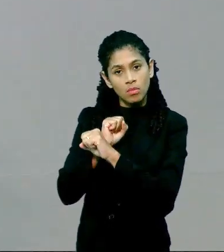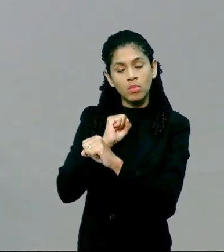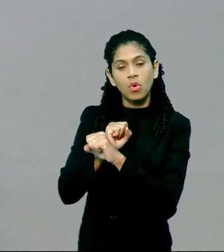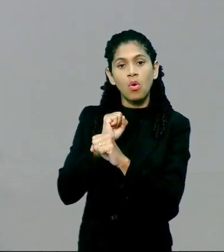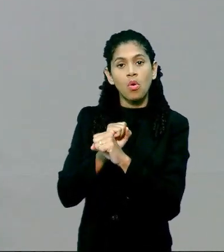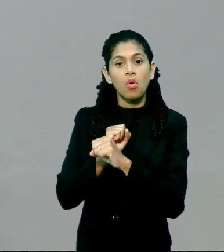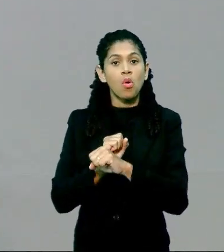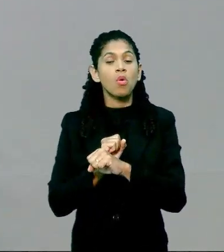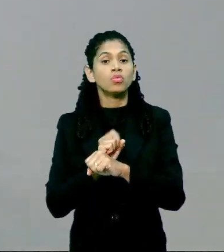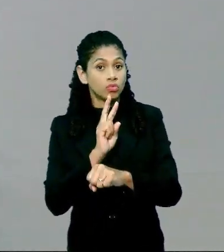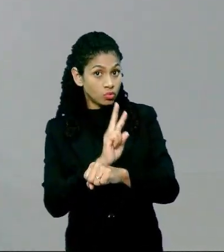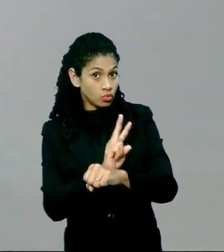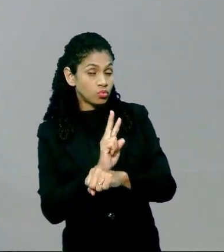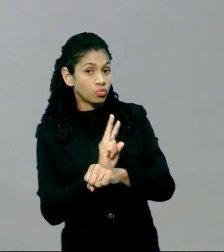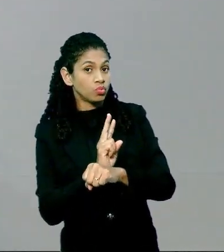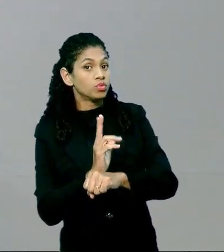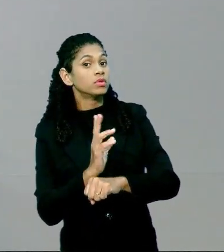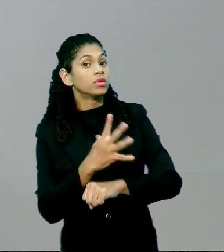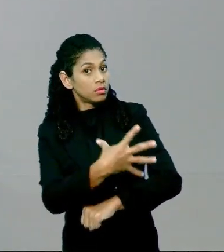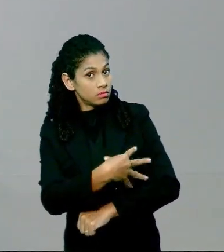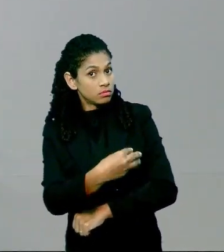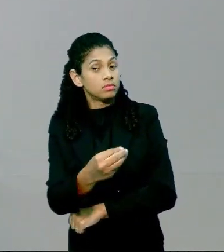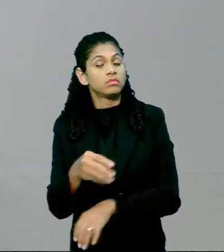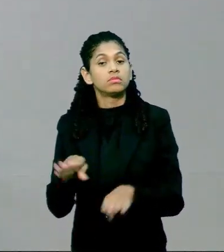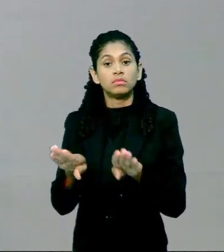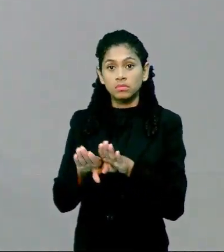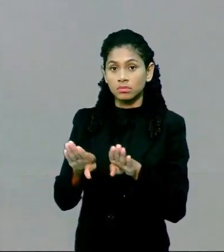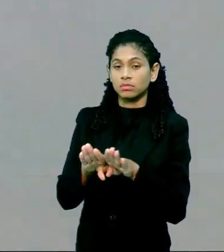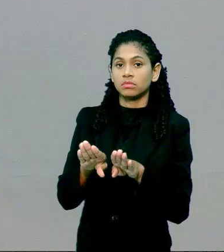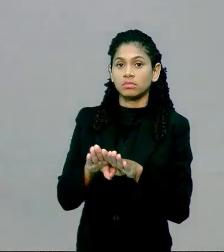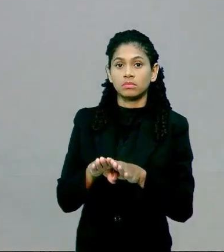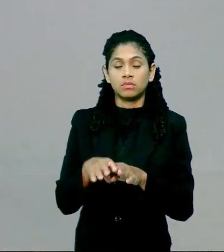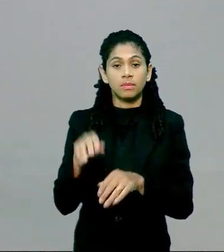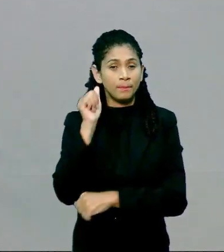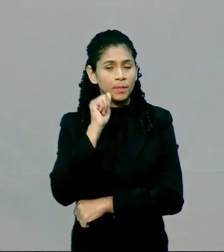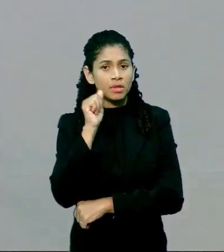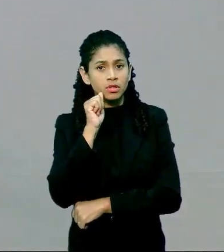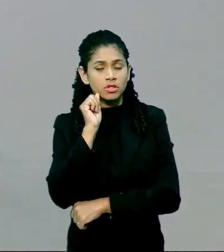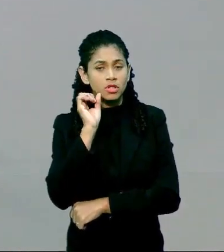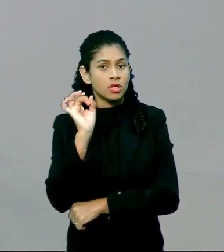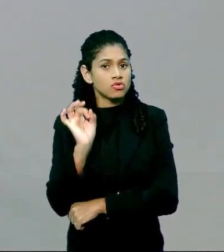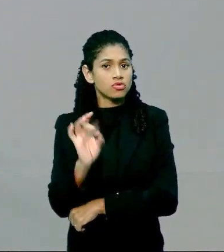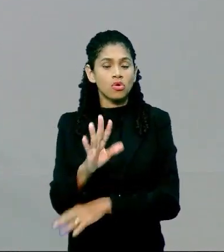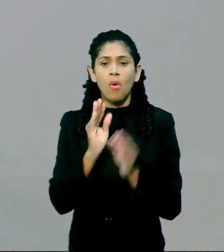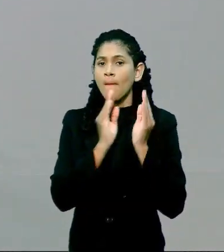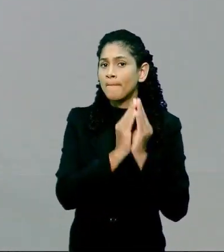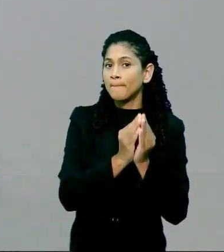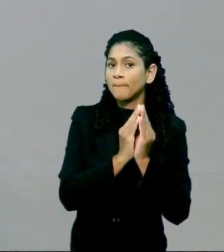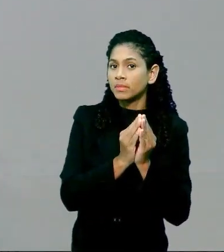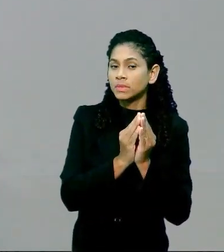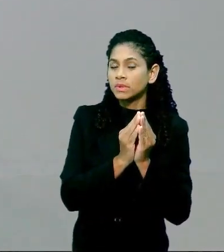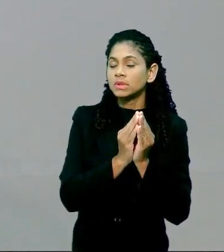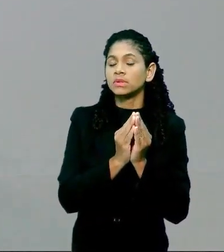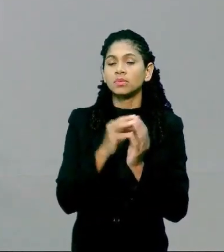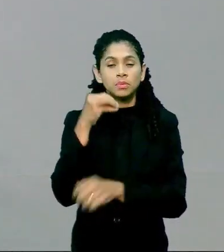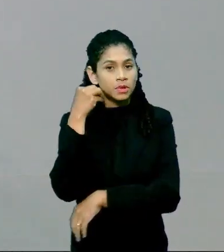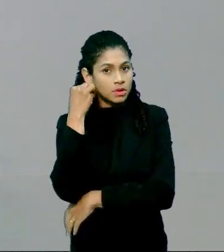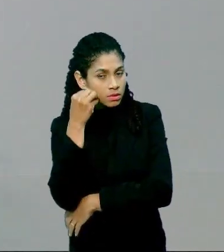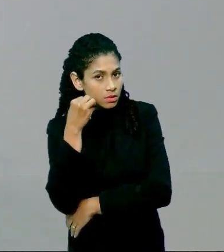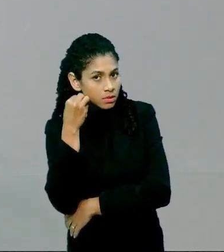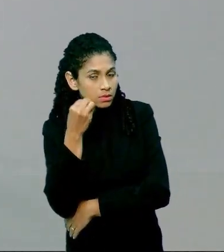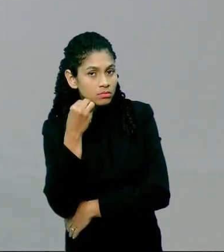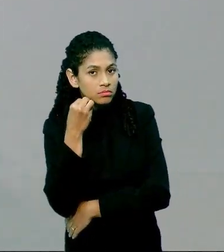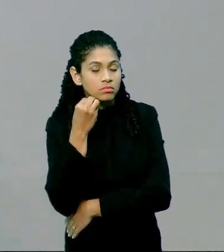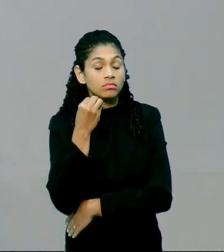boneca? Sim! Então, brincar de boneca então é coisa de menina? Não! Brincar de boneca é uma experiência que serve